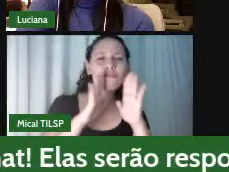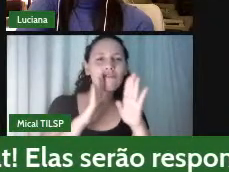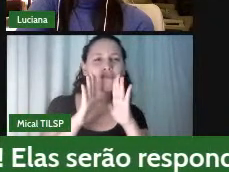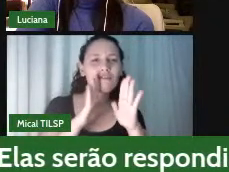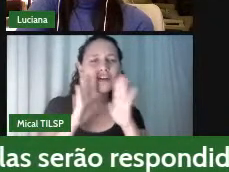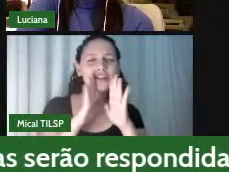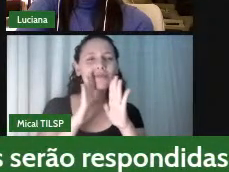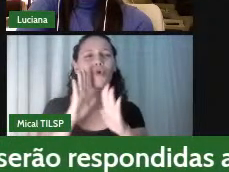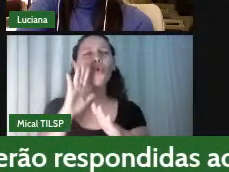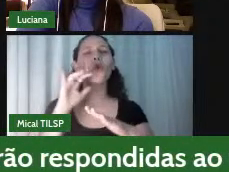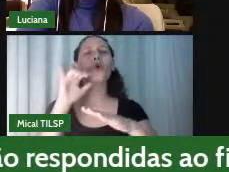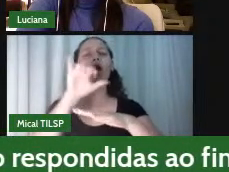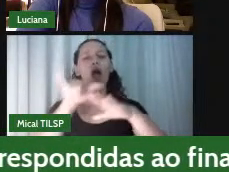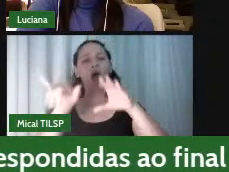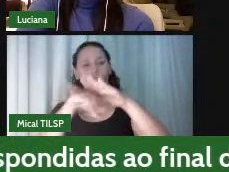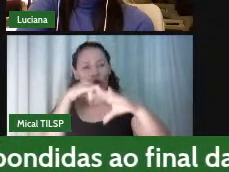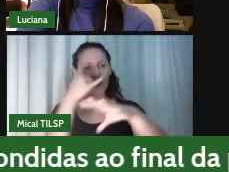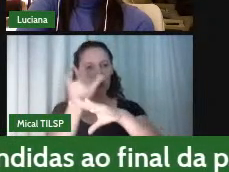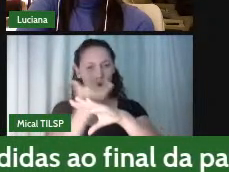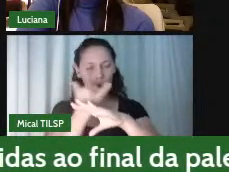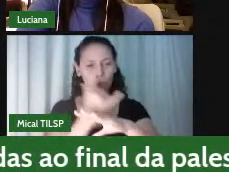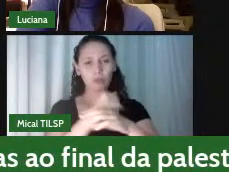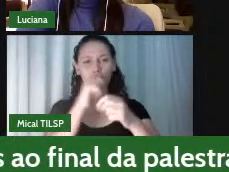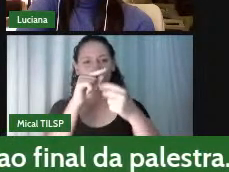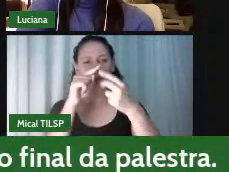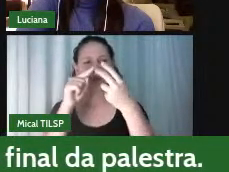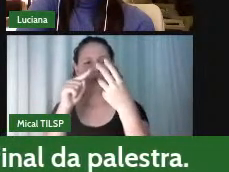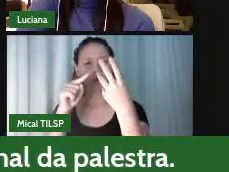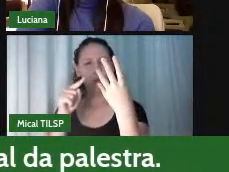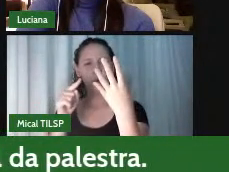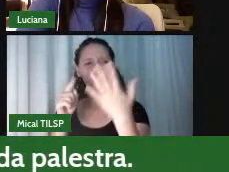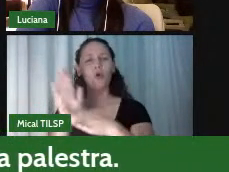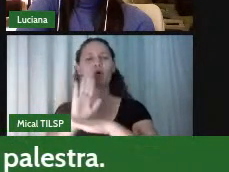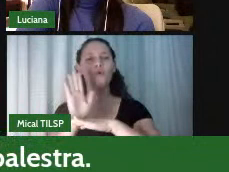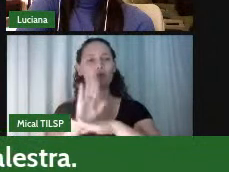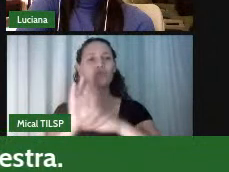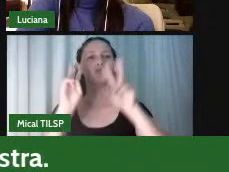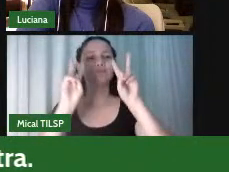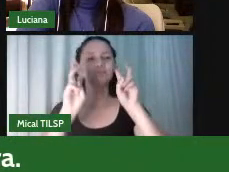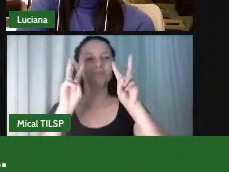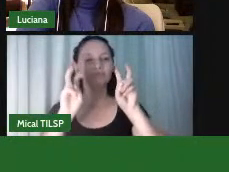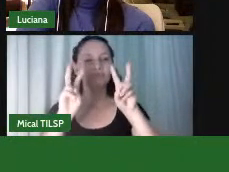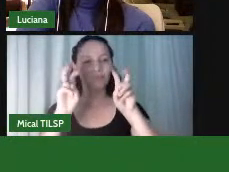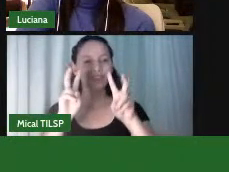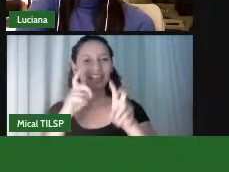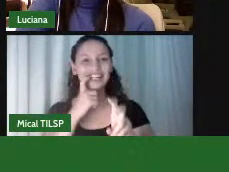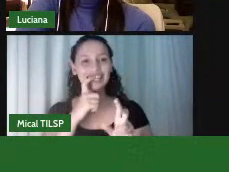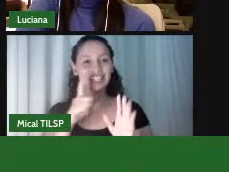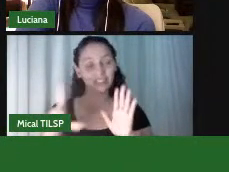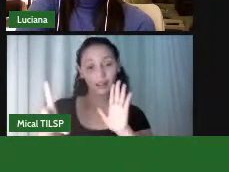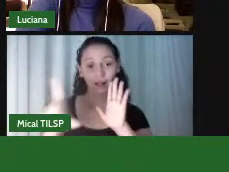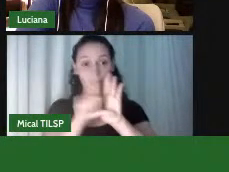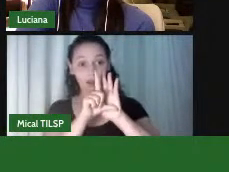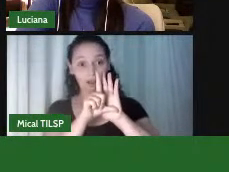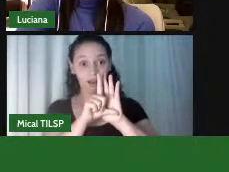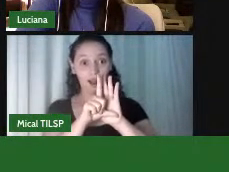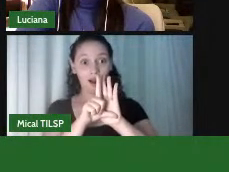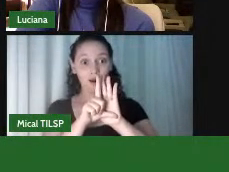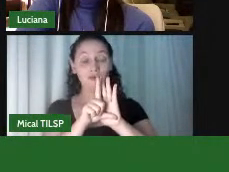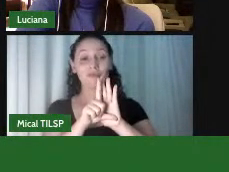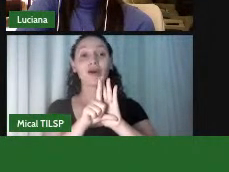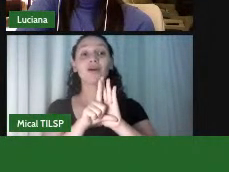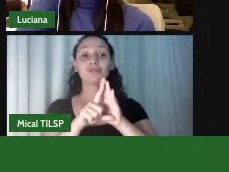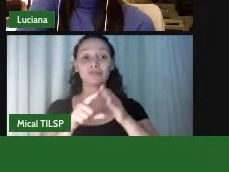meu canal no YouTube. Quem quiser ver vários vídeos ali sobre odontologia legal, se inscreve aí no canal e aproveita para maratonar